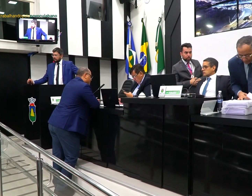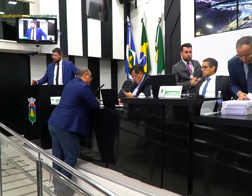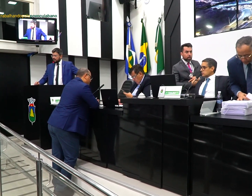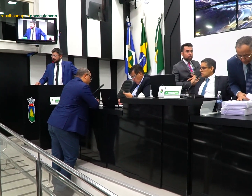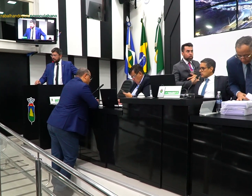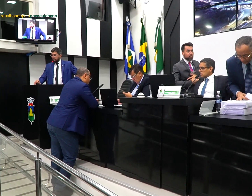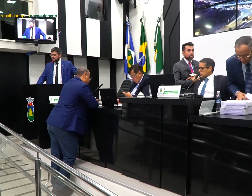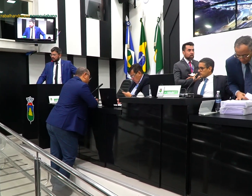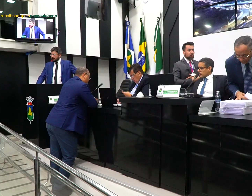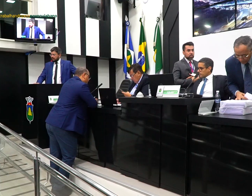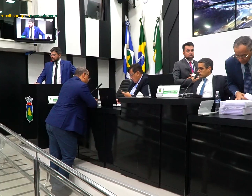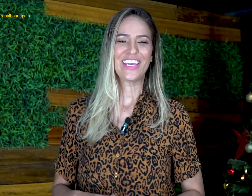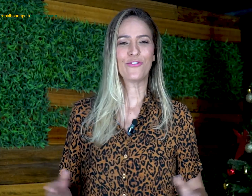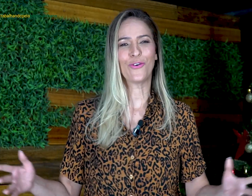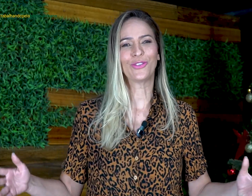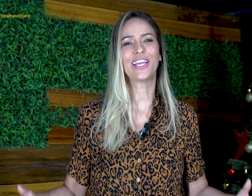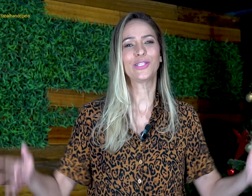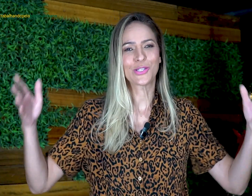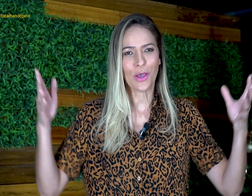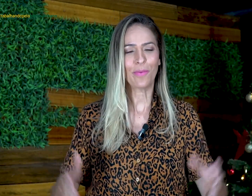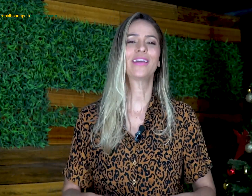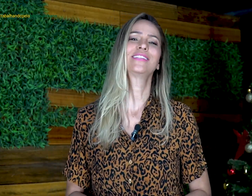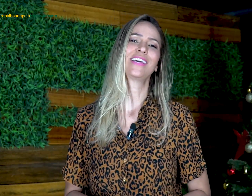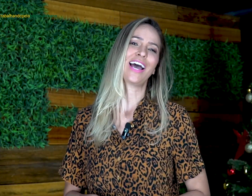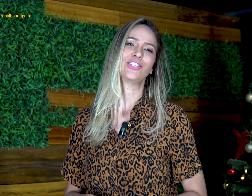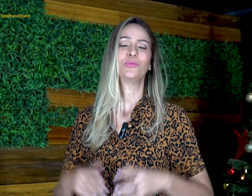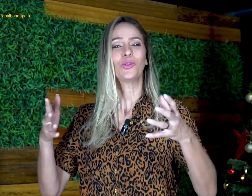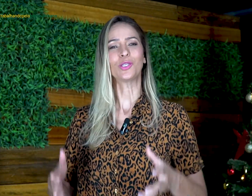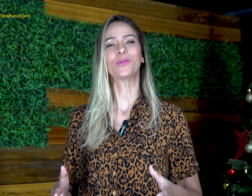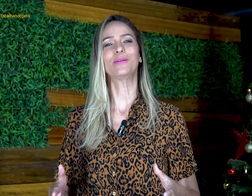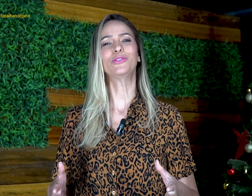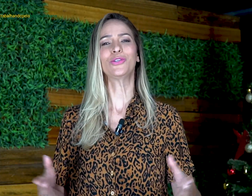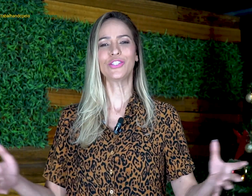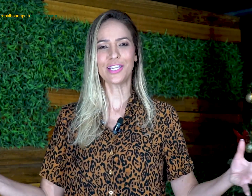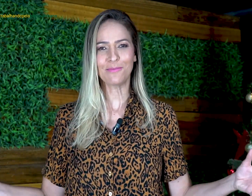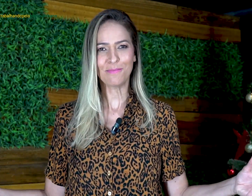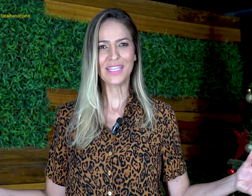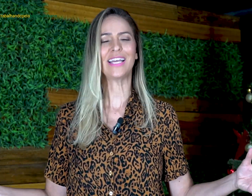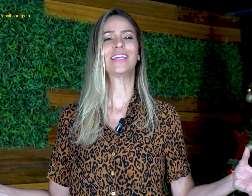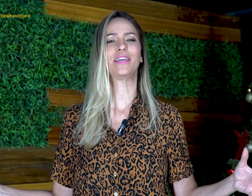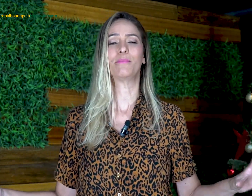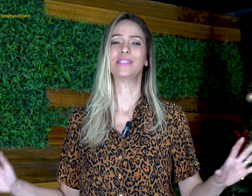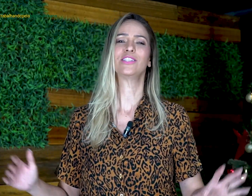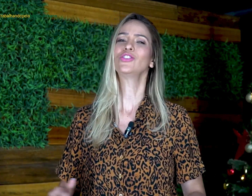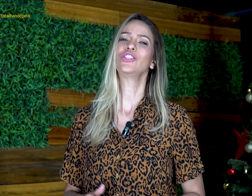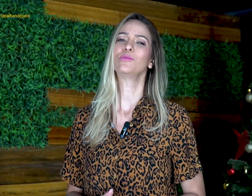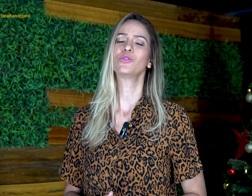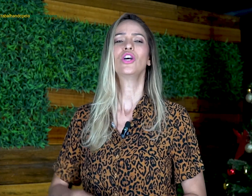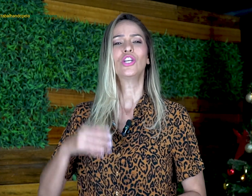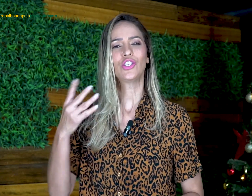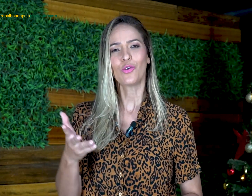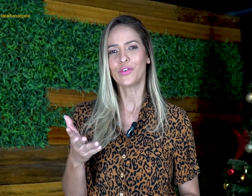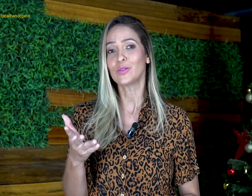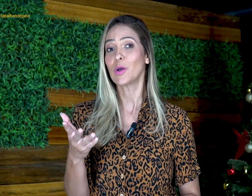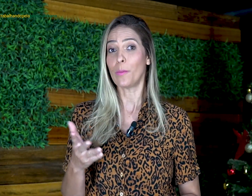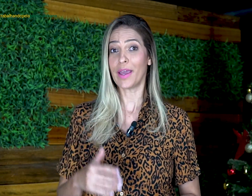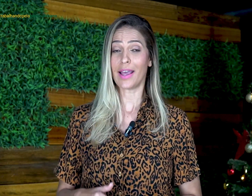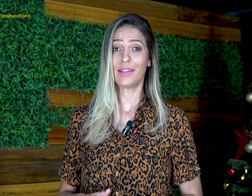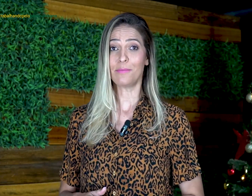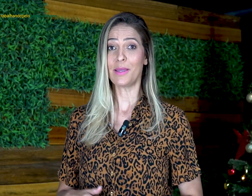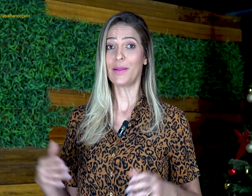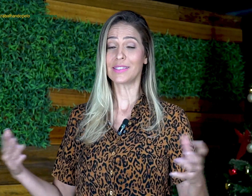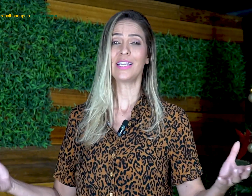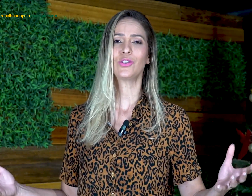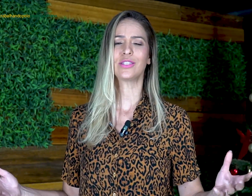o Instituto Profeta. E eu voltei só para encerrar, gente, porque o nosso programa de hoje termina aqui. Mas antes de irmos, te convidamos a